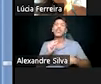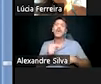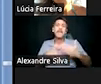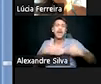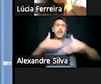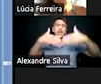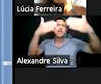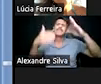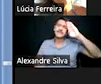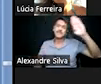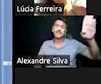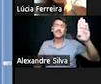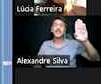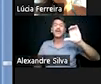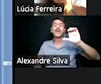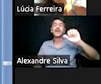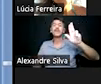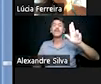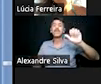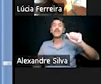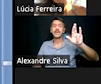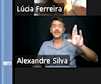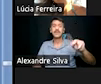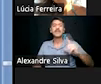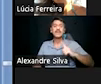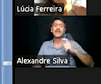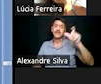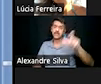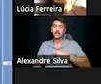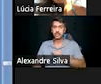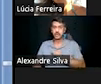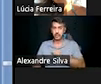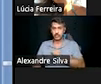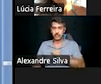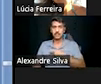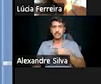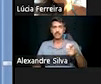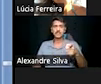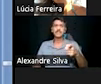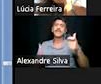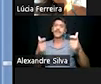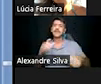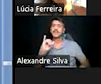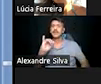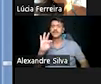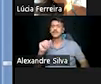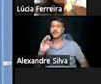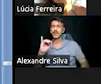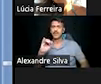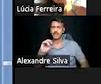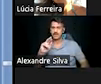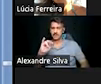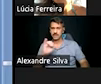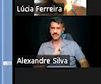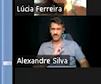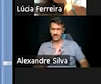de calcário. Então, aqui no centro dessa foto está Getúlio Vargas, aqui em Itaboraí, onde tinha uma pedreira de